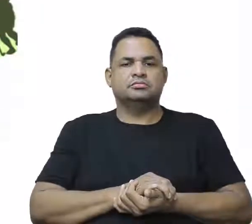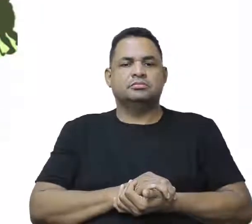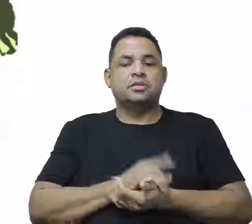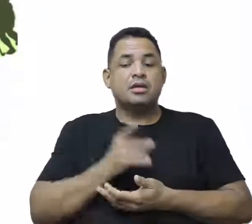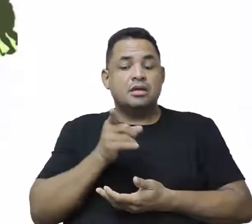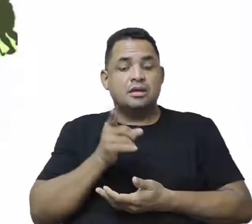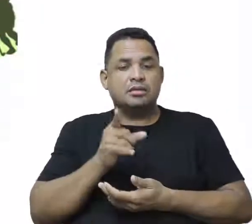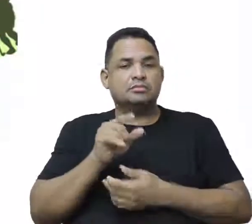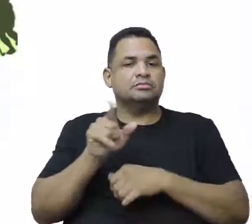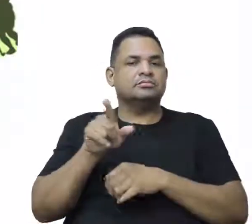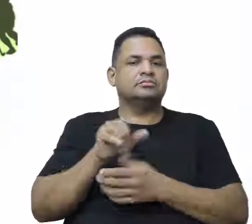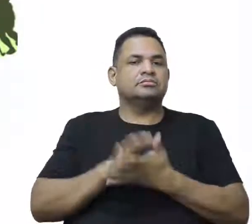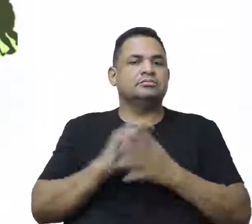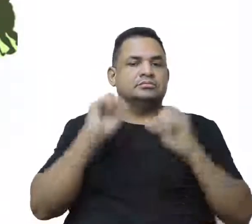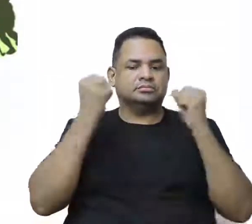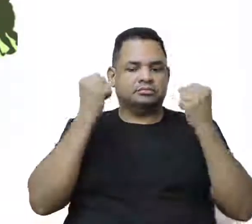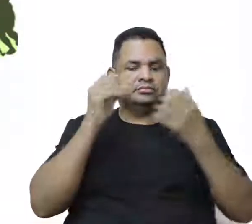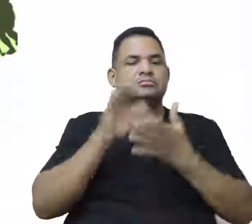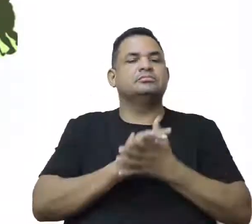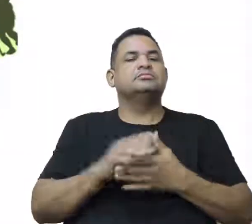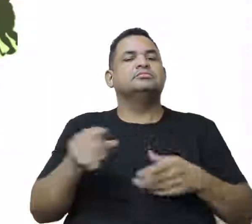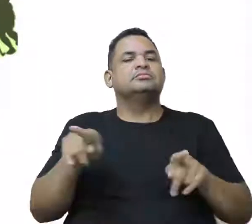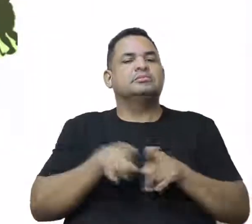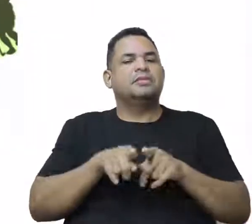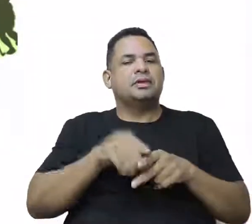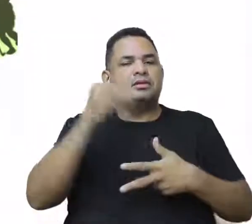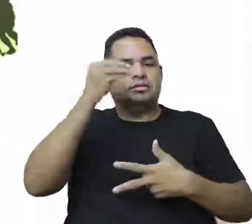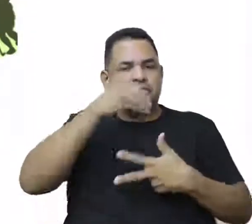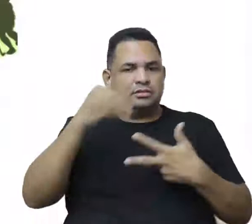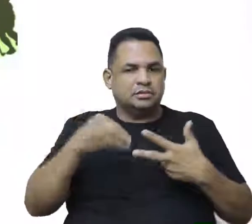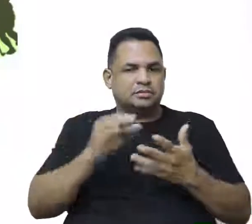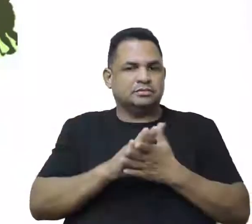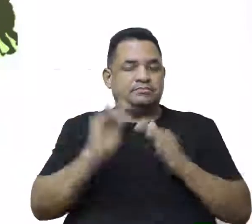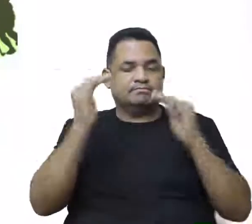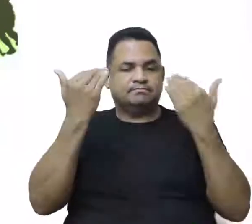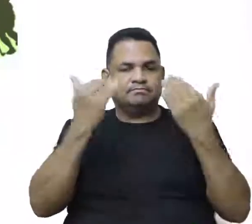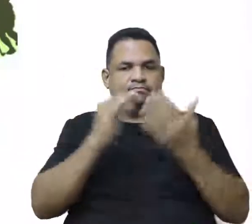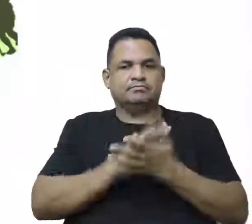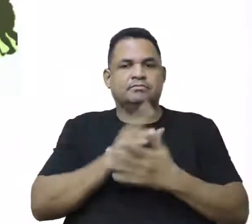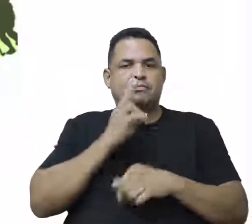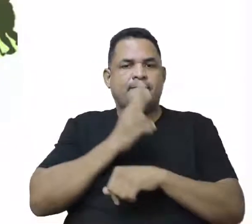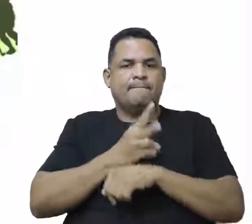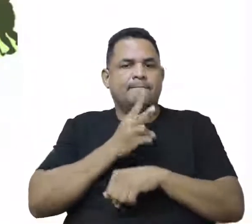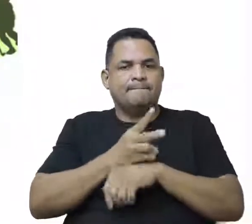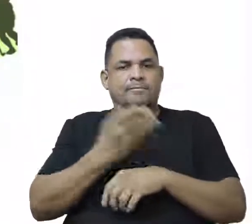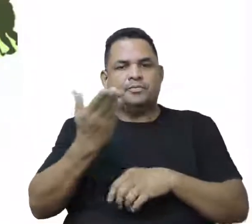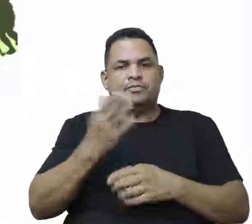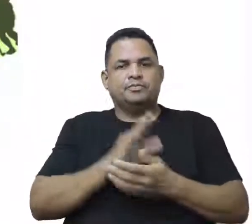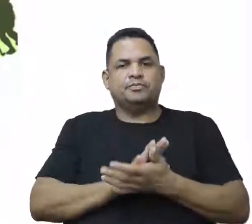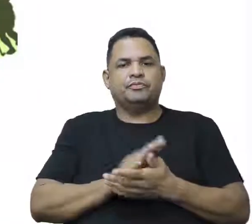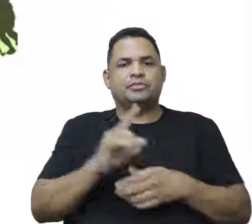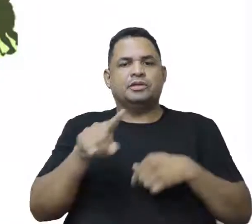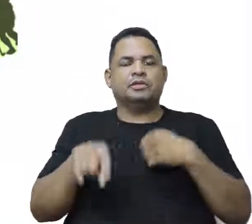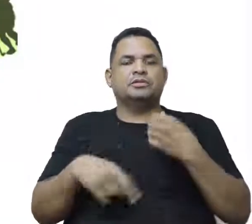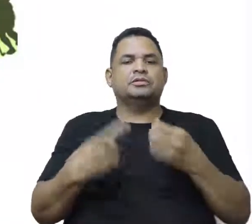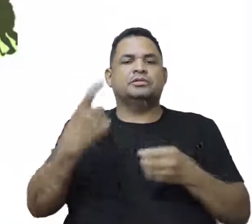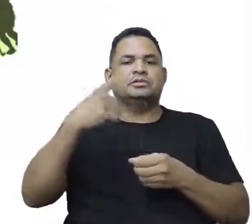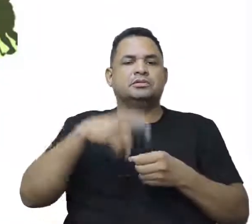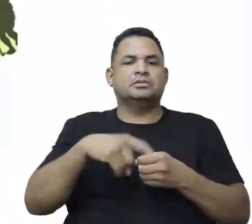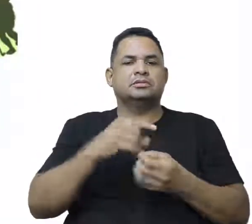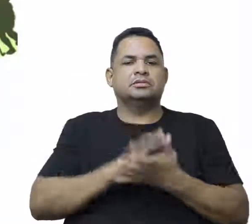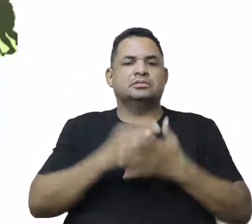ei, educação física também cai no Enem. Fica atento aí. Então, você vai assistir essa matéria, já já a gente